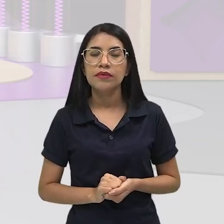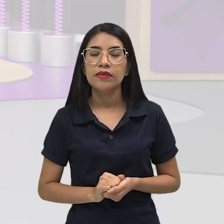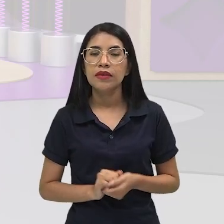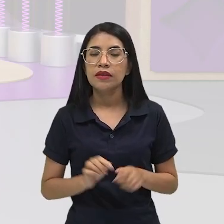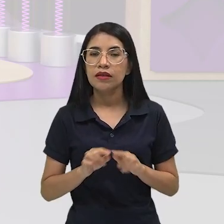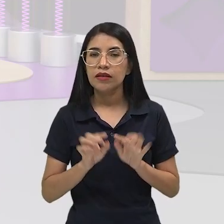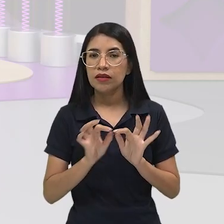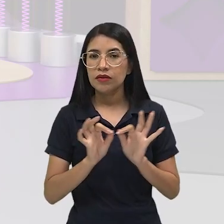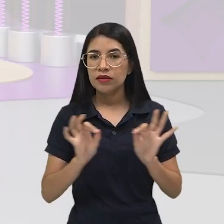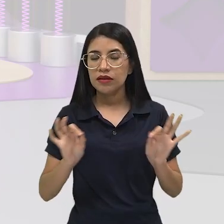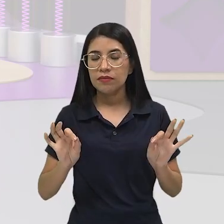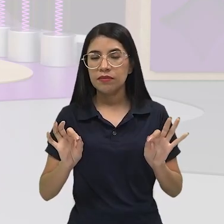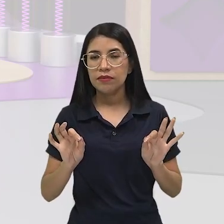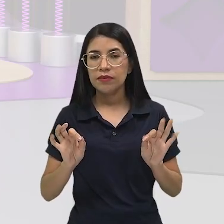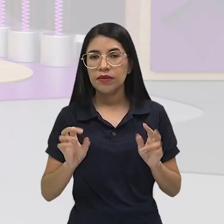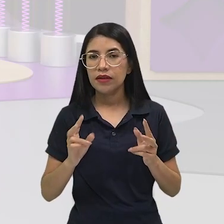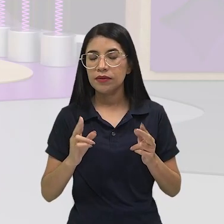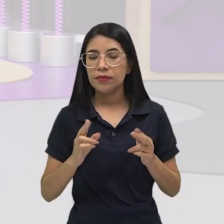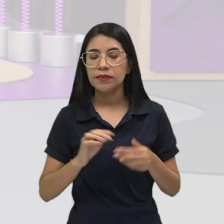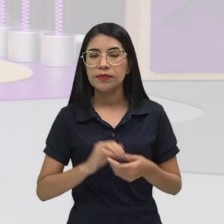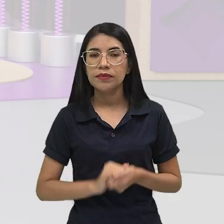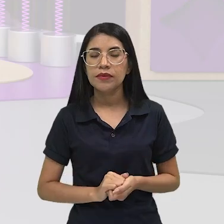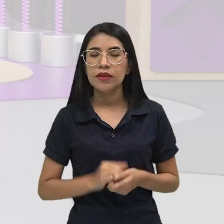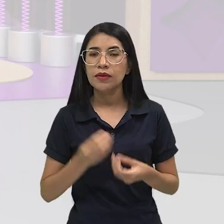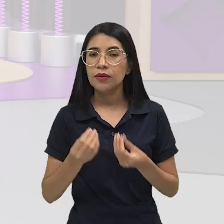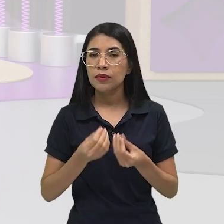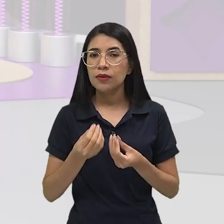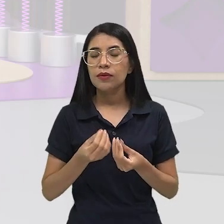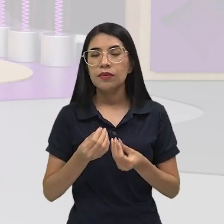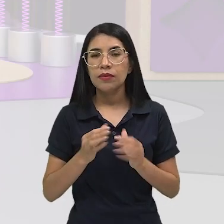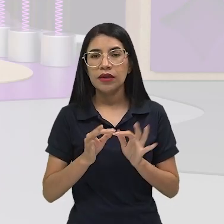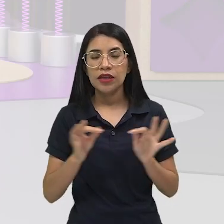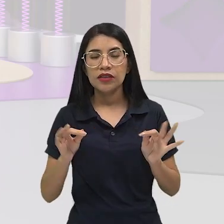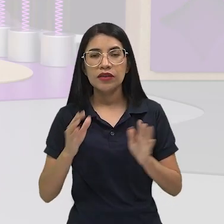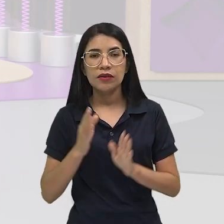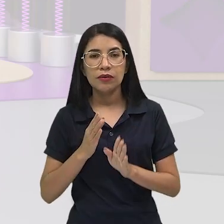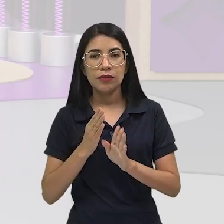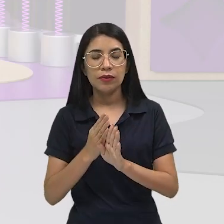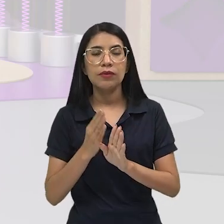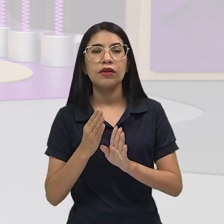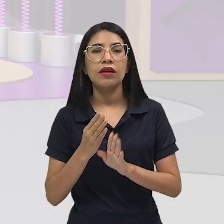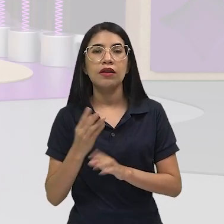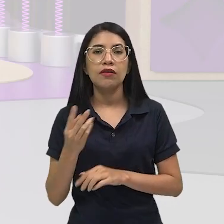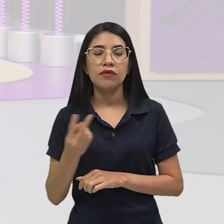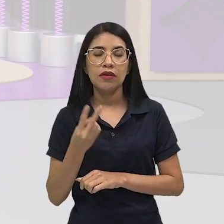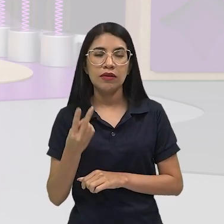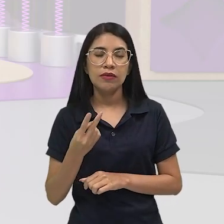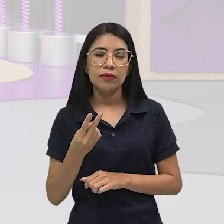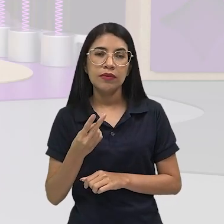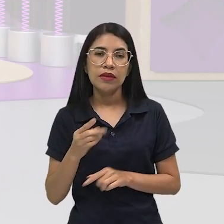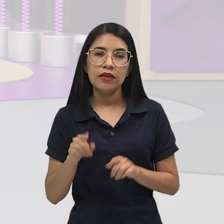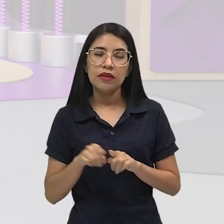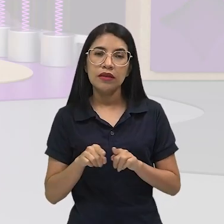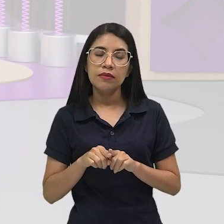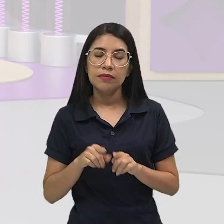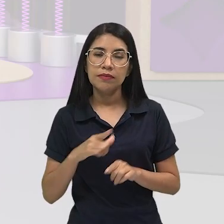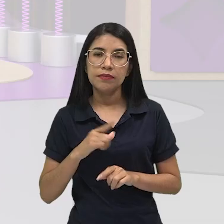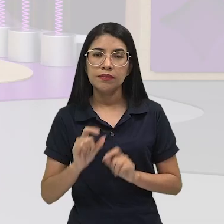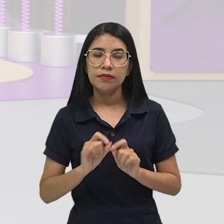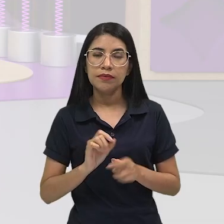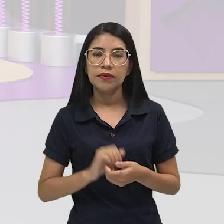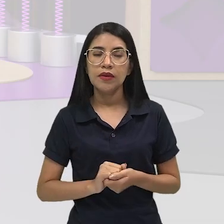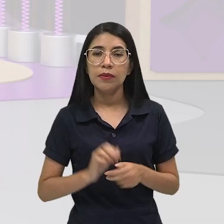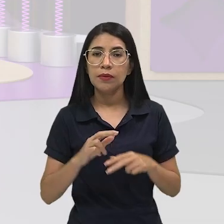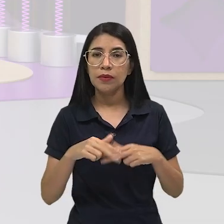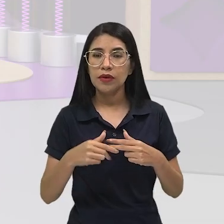desse segmento. Como nós medimos, que vai dar um lado, de certa forma vai dar um lado, por isso que